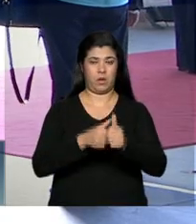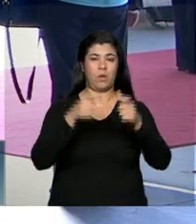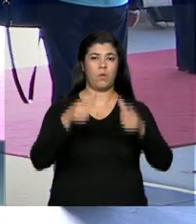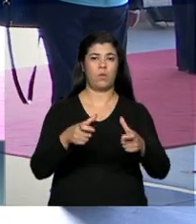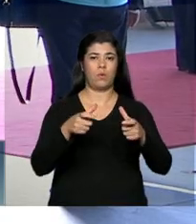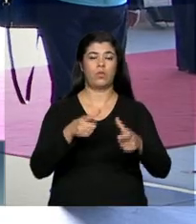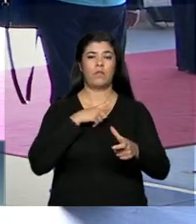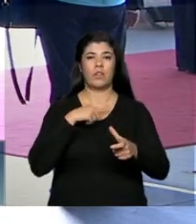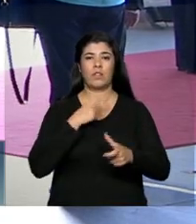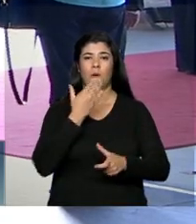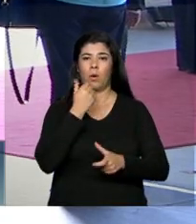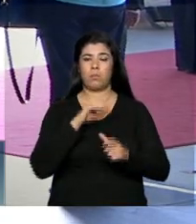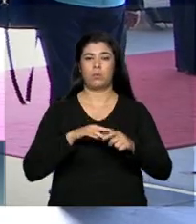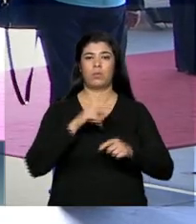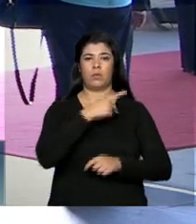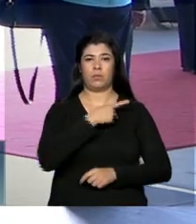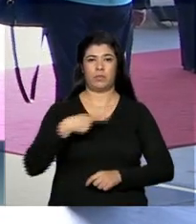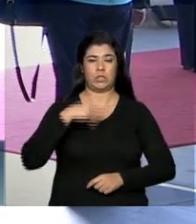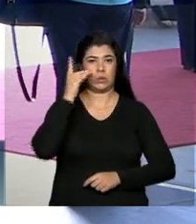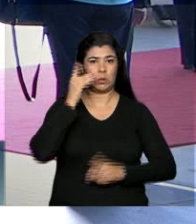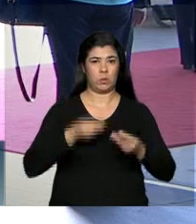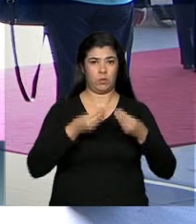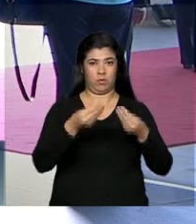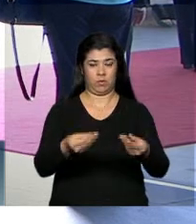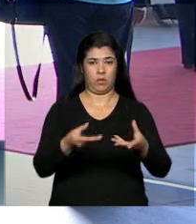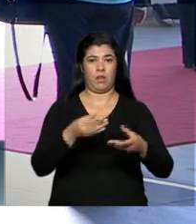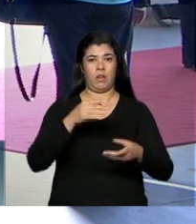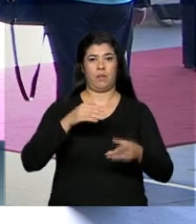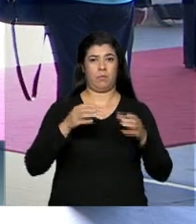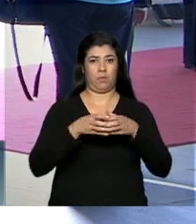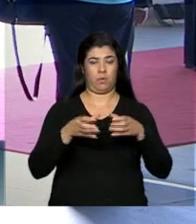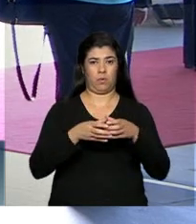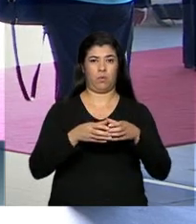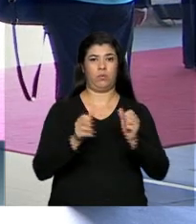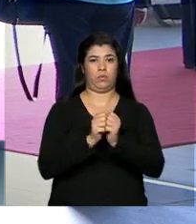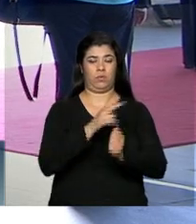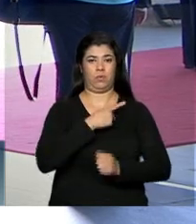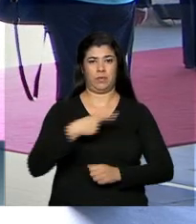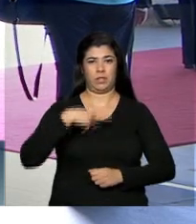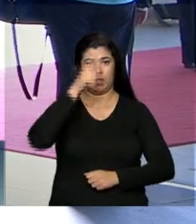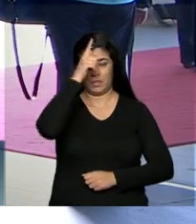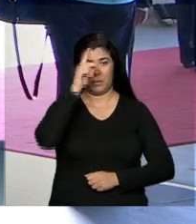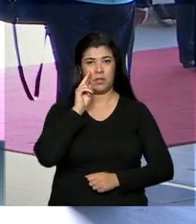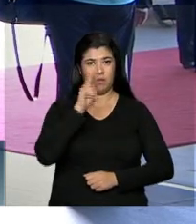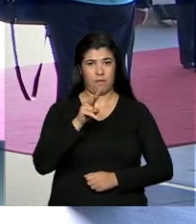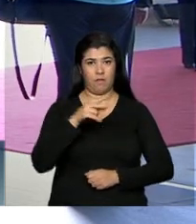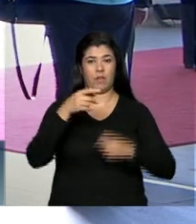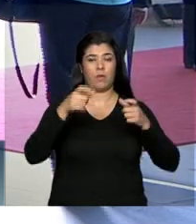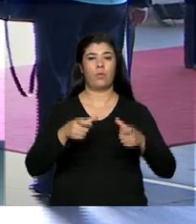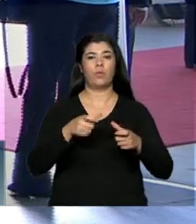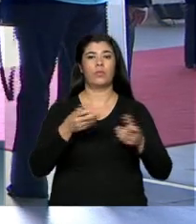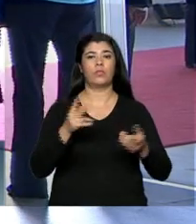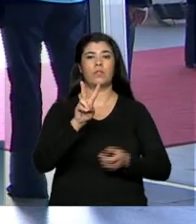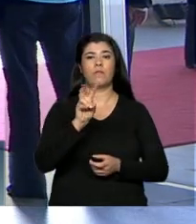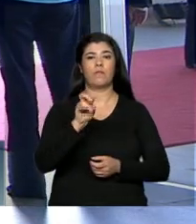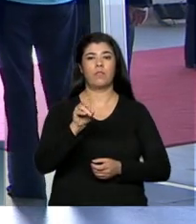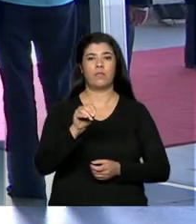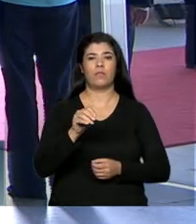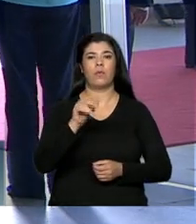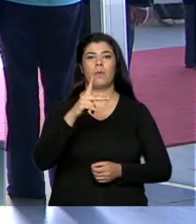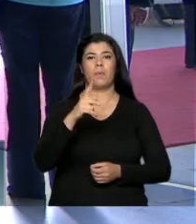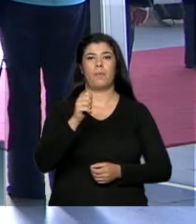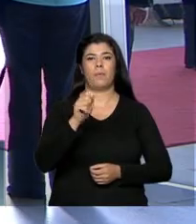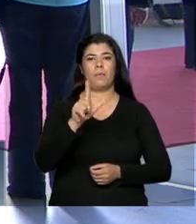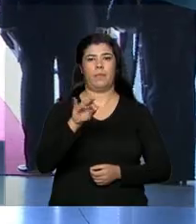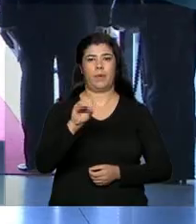e também a toda a sua comitiva. Estamos com imagens ao vivo do Palácio do Itamaraty. Lembrando que a chanceler